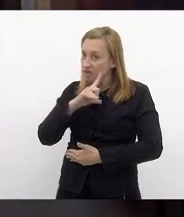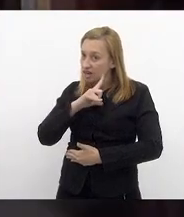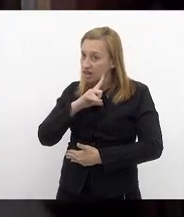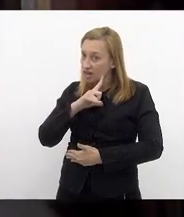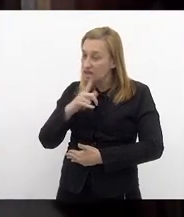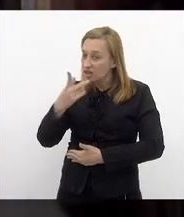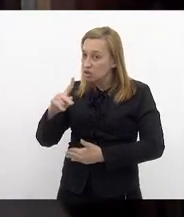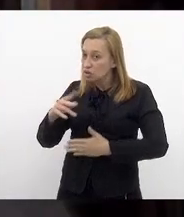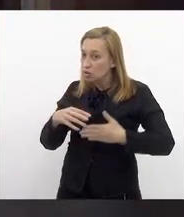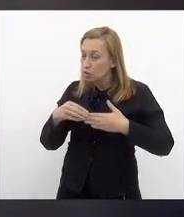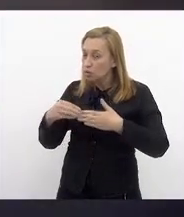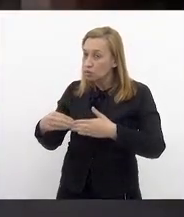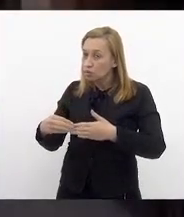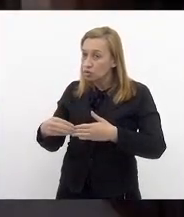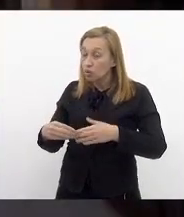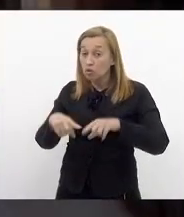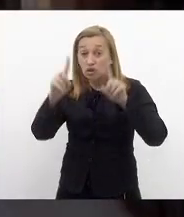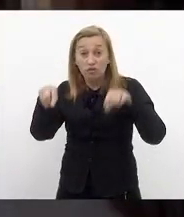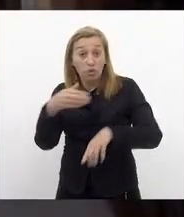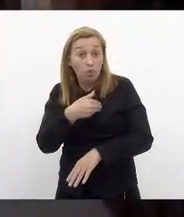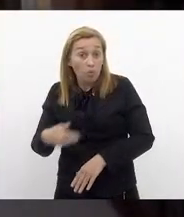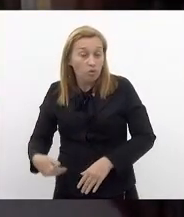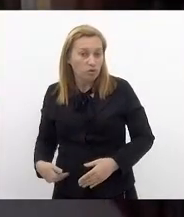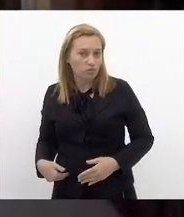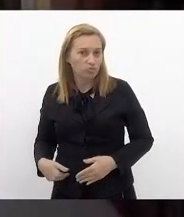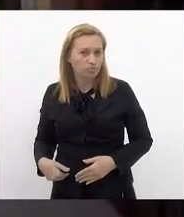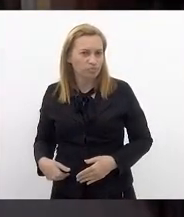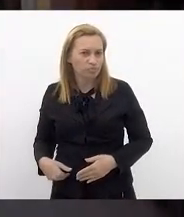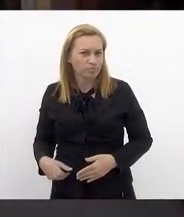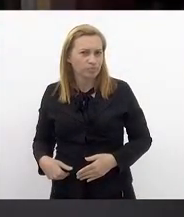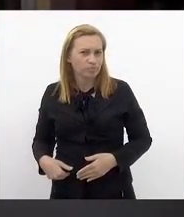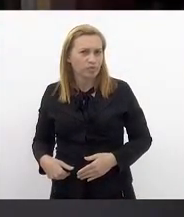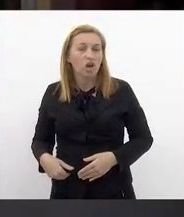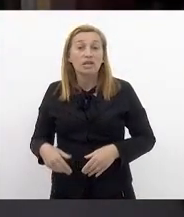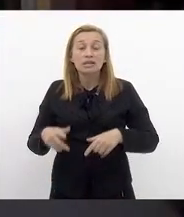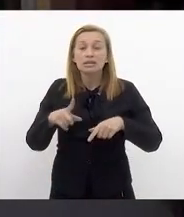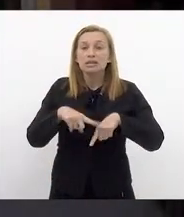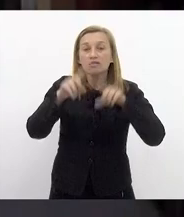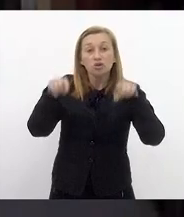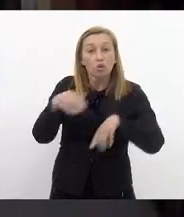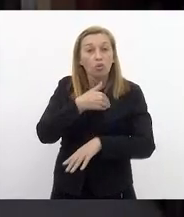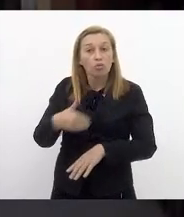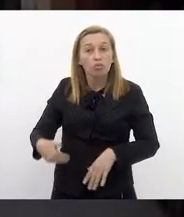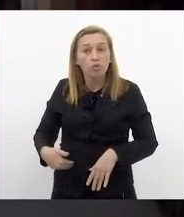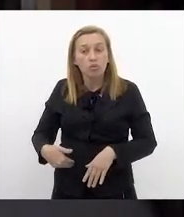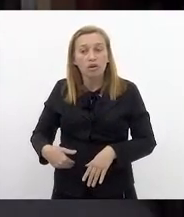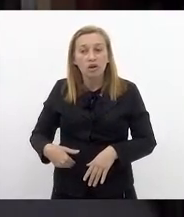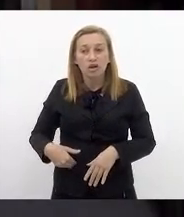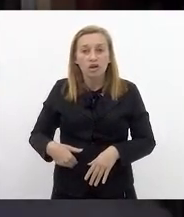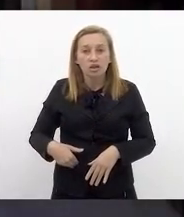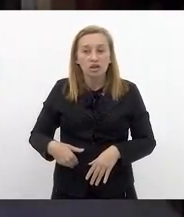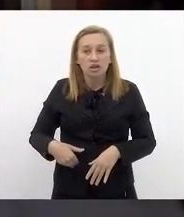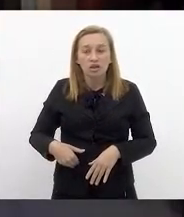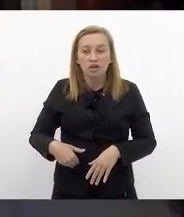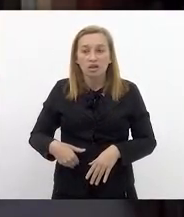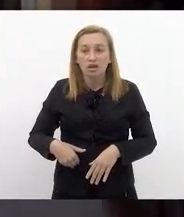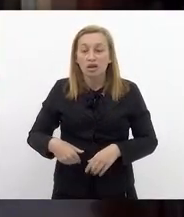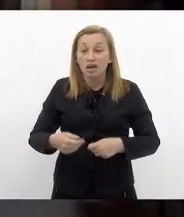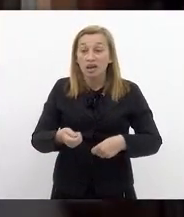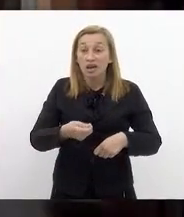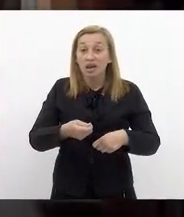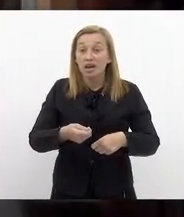sua condução o servidor público. O servidor público é a alma da